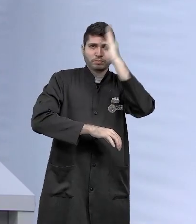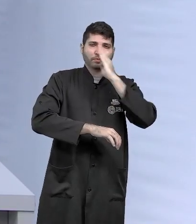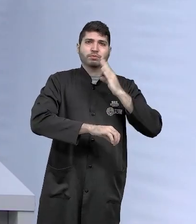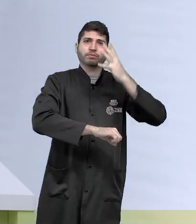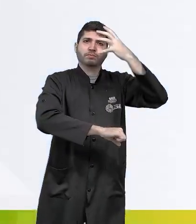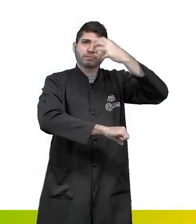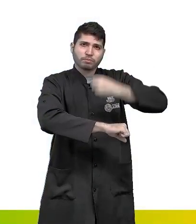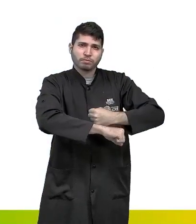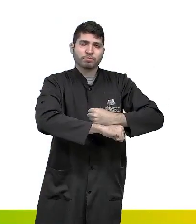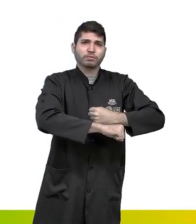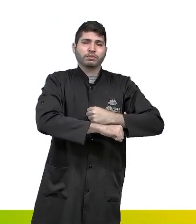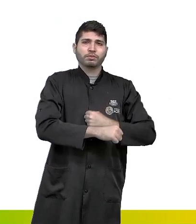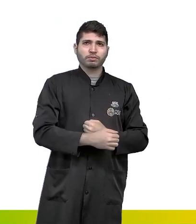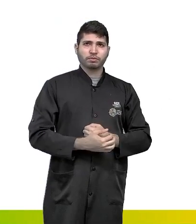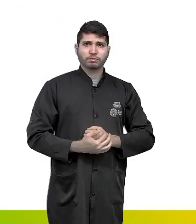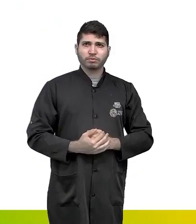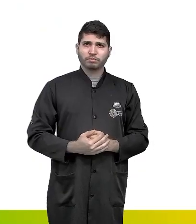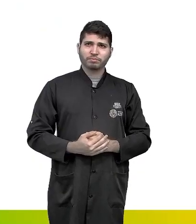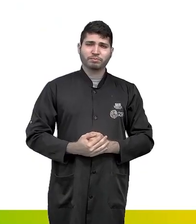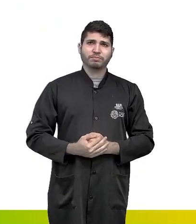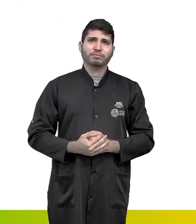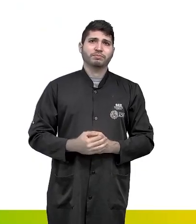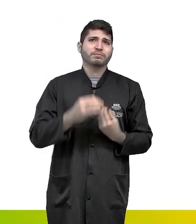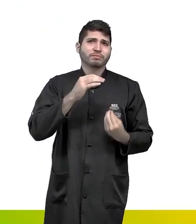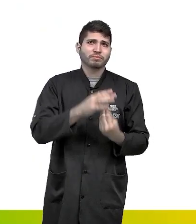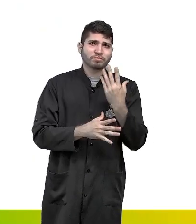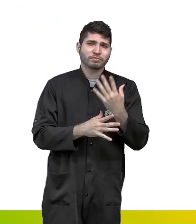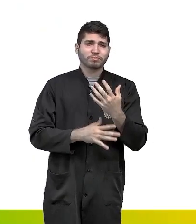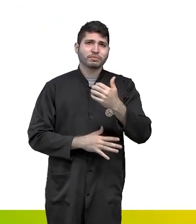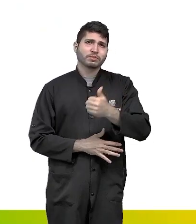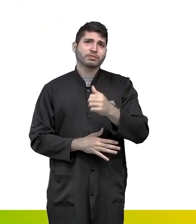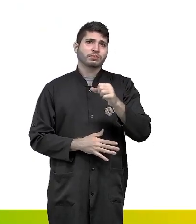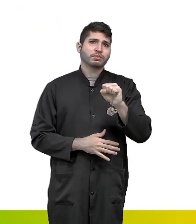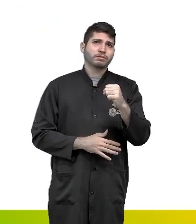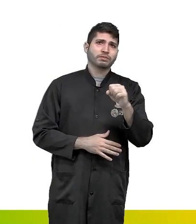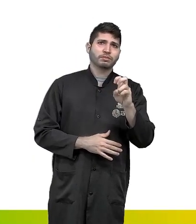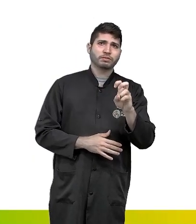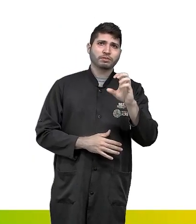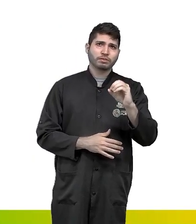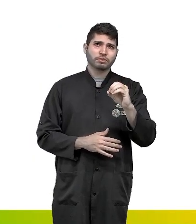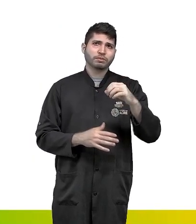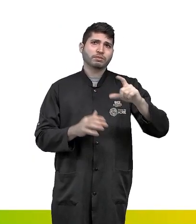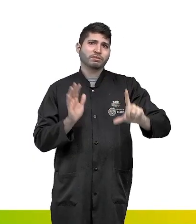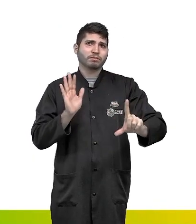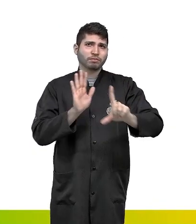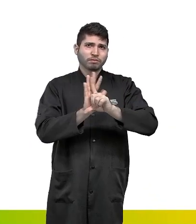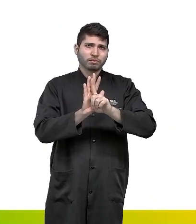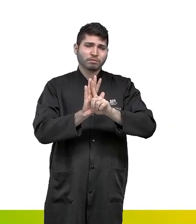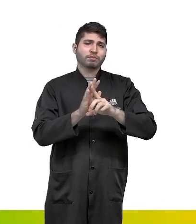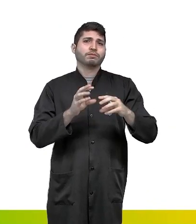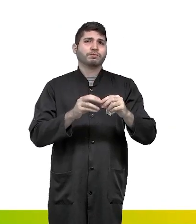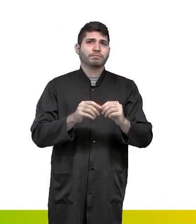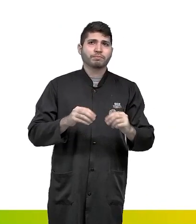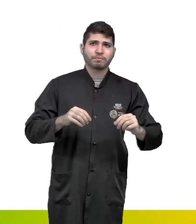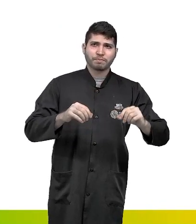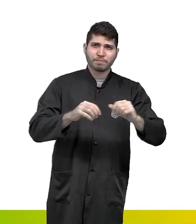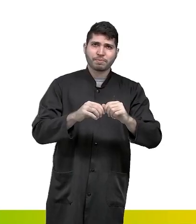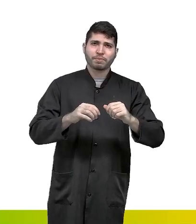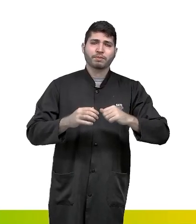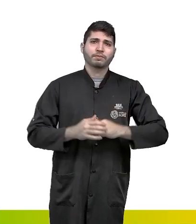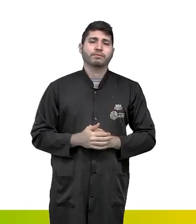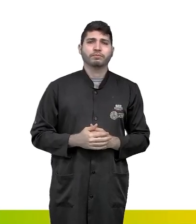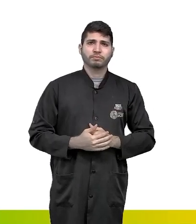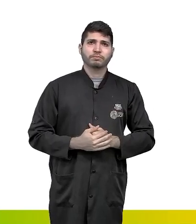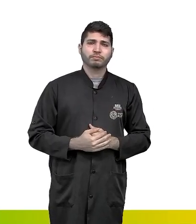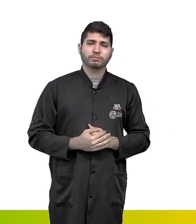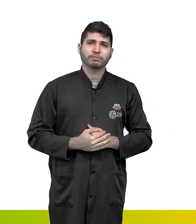slide, surge em 1850 a Lei de Terras. A partir dela, a única